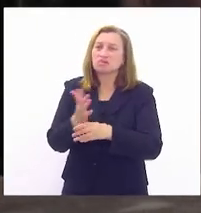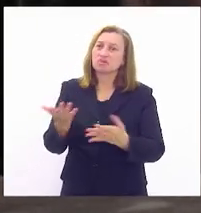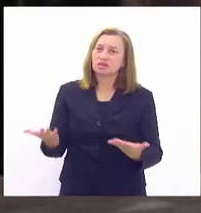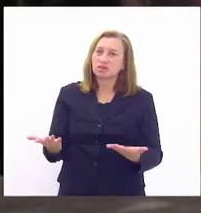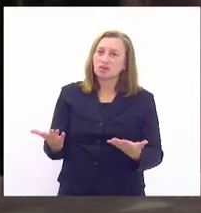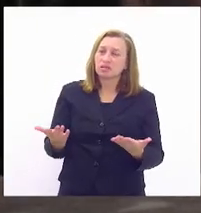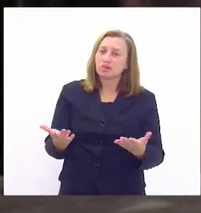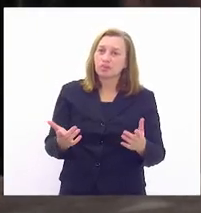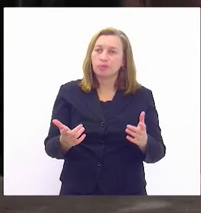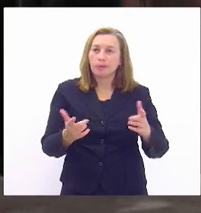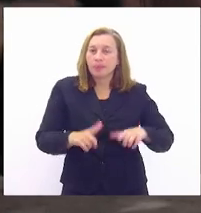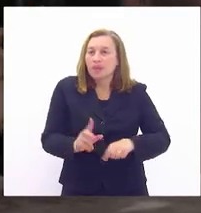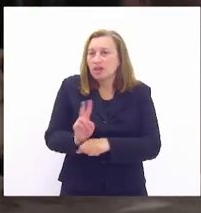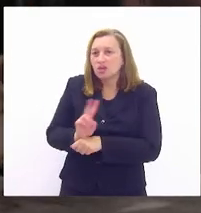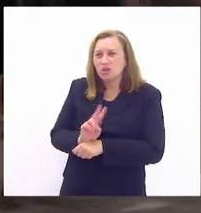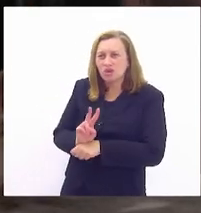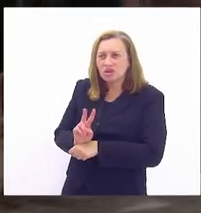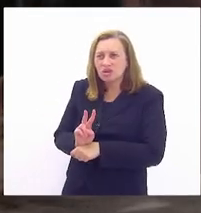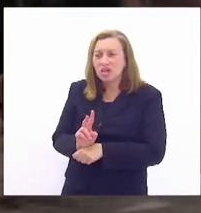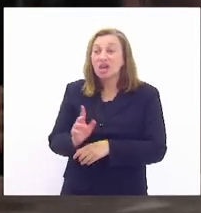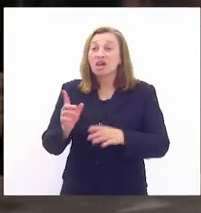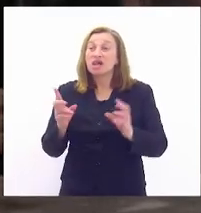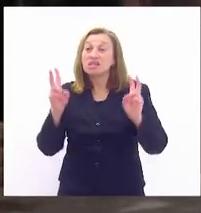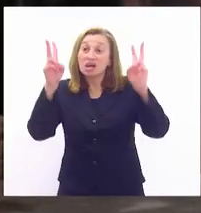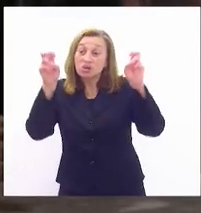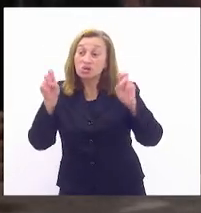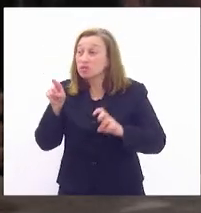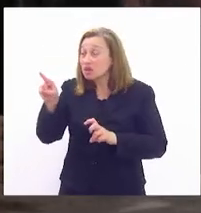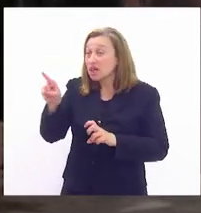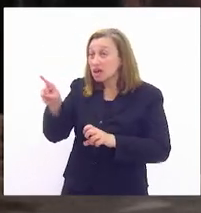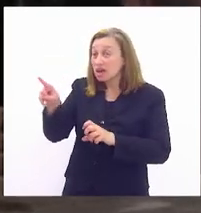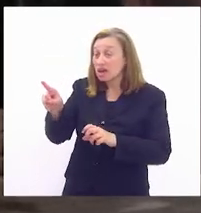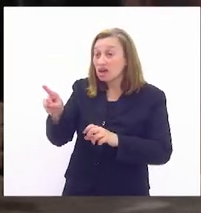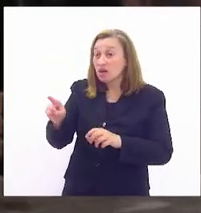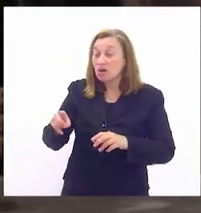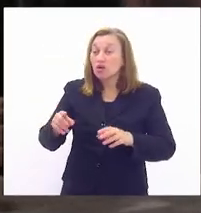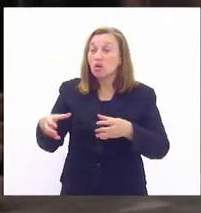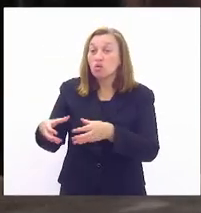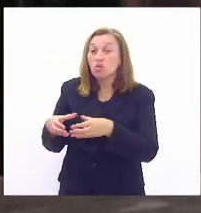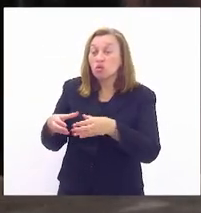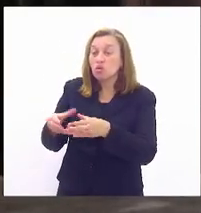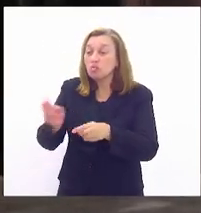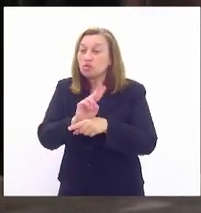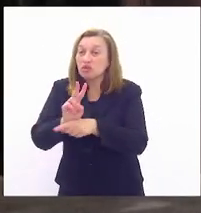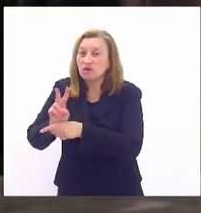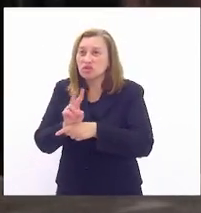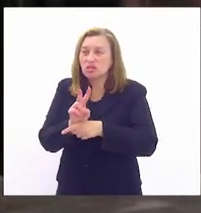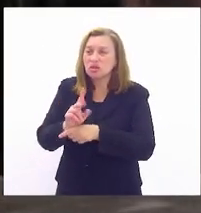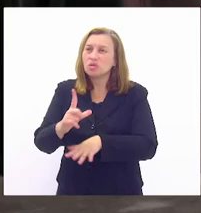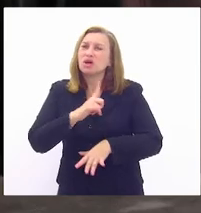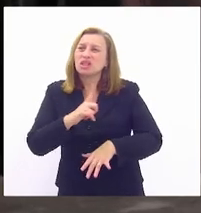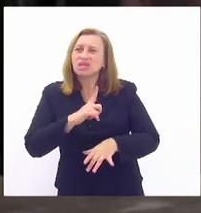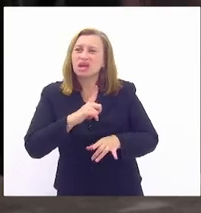esse dado tinha que ter sido trazido pela INEA, pelo órgão fiscalizador. Quem fiscaliza tem